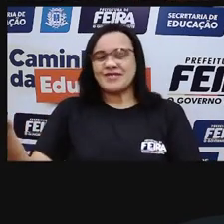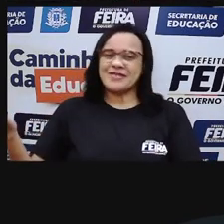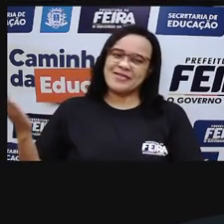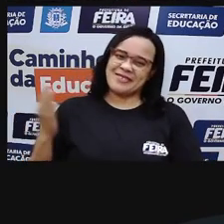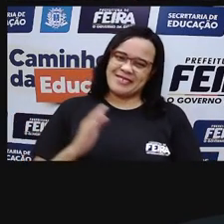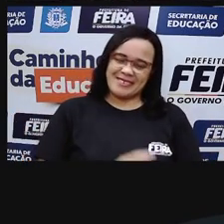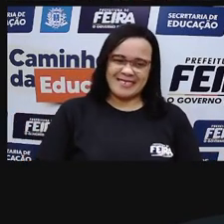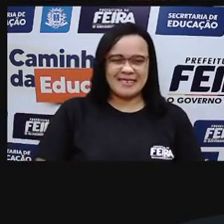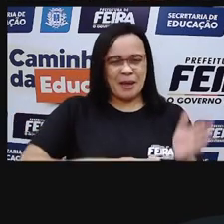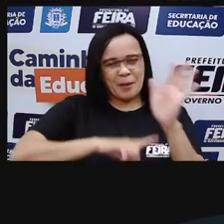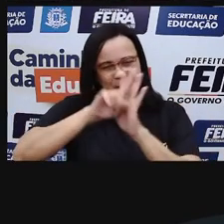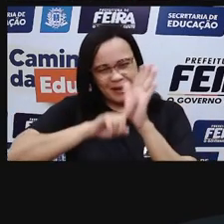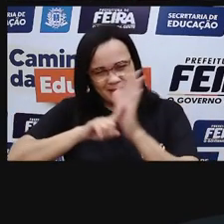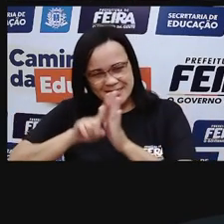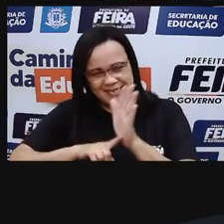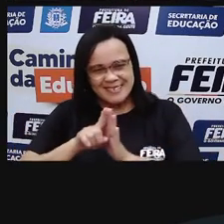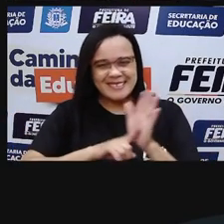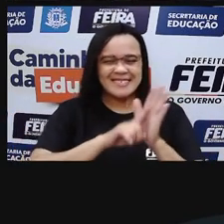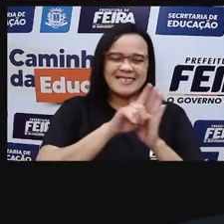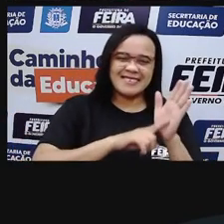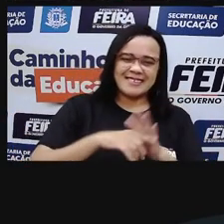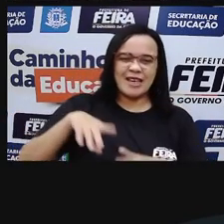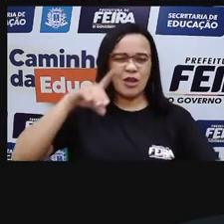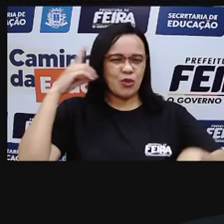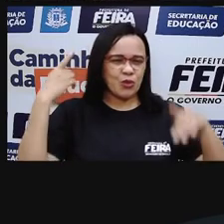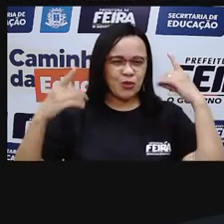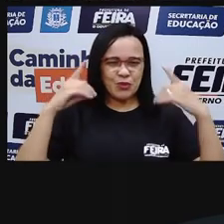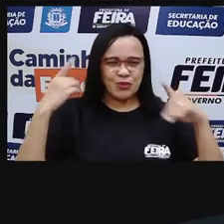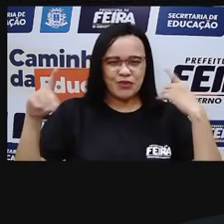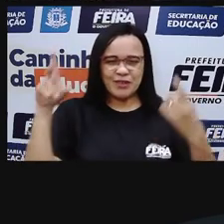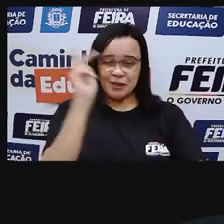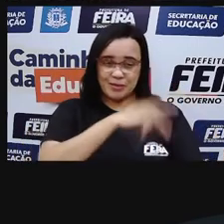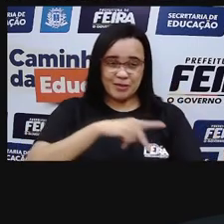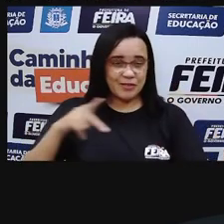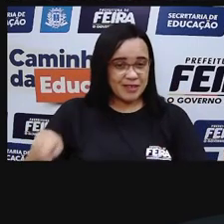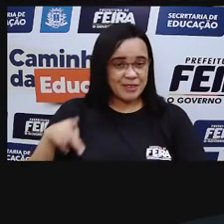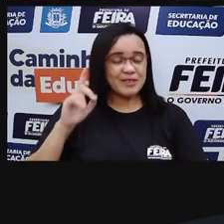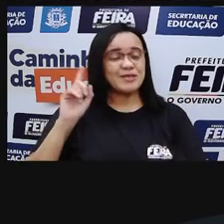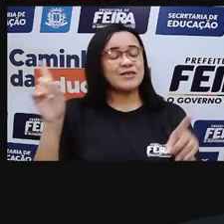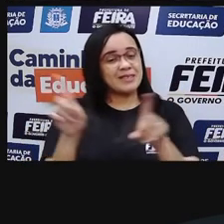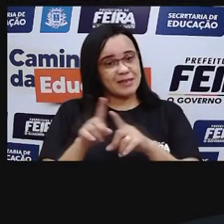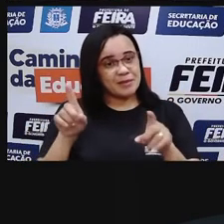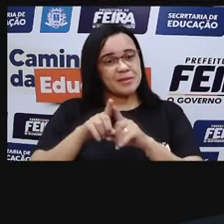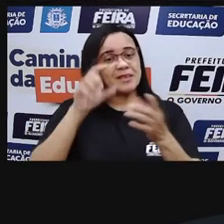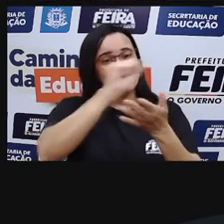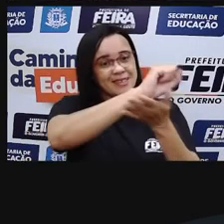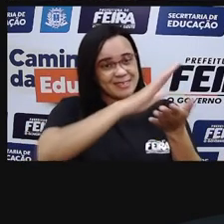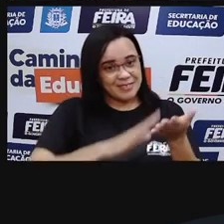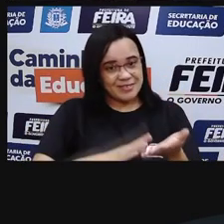de pesquisar mais, de descobrir, tirar dúvidas com seu professor e fazer as atividades.